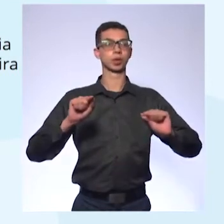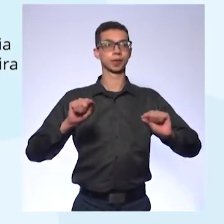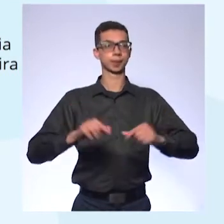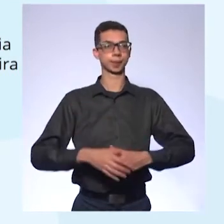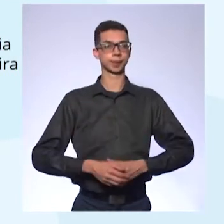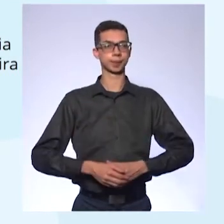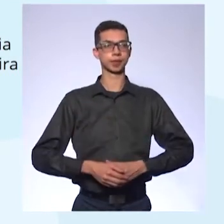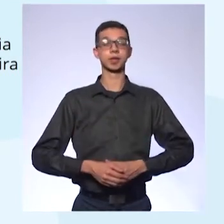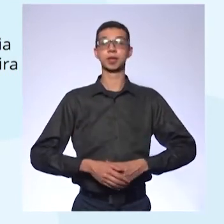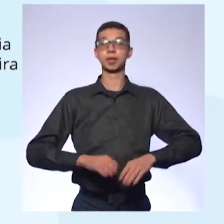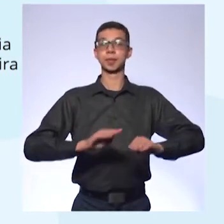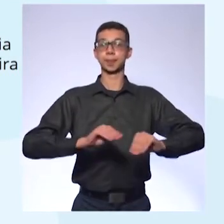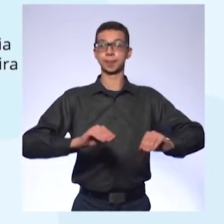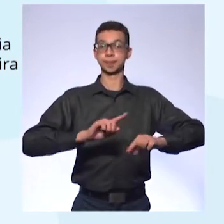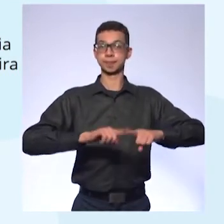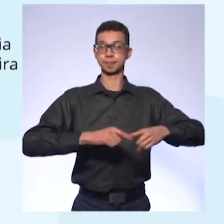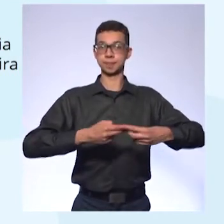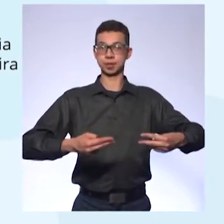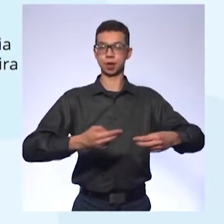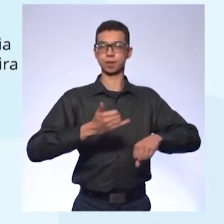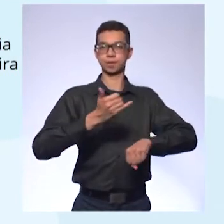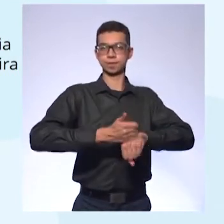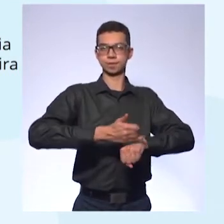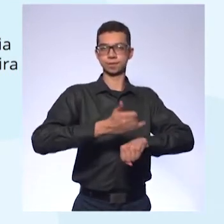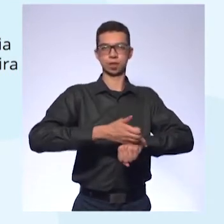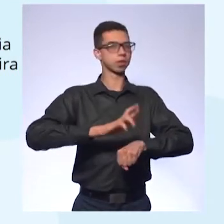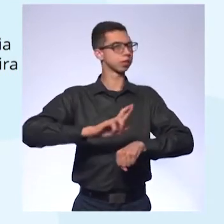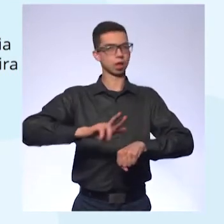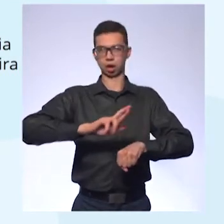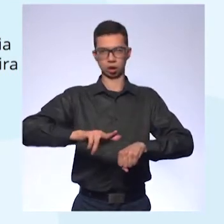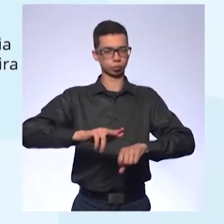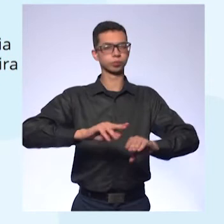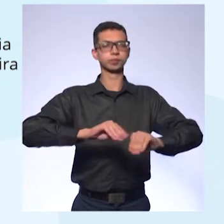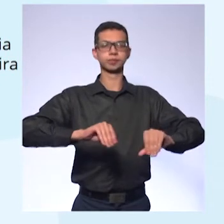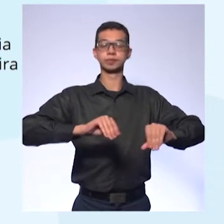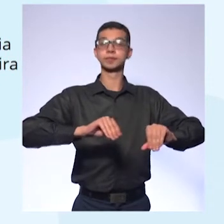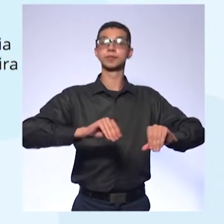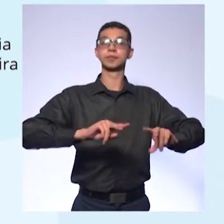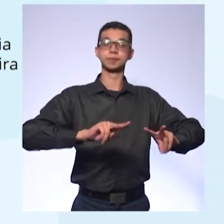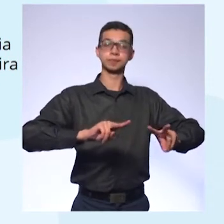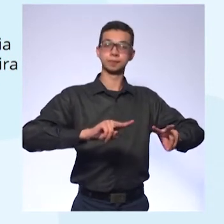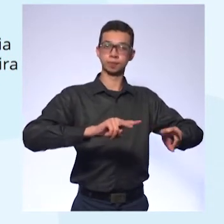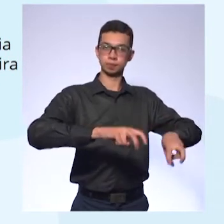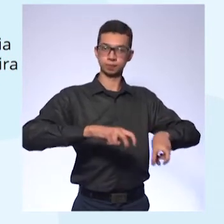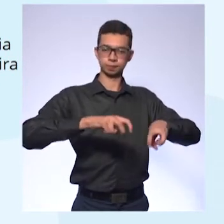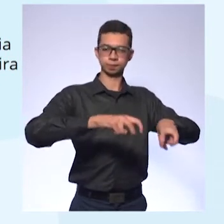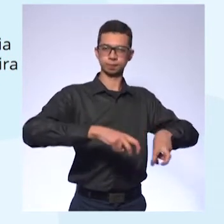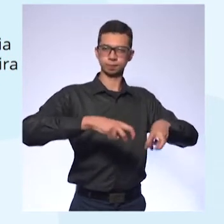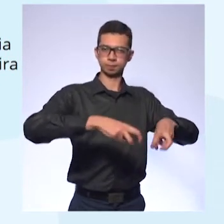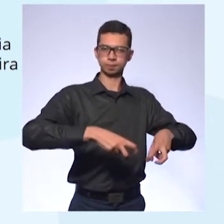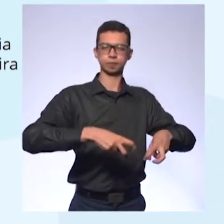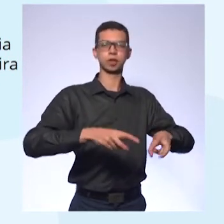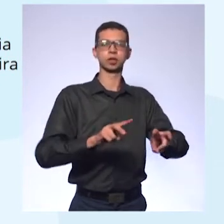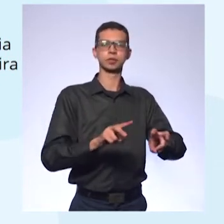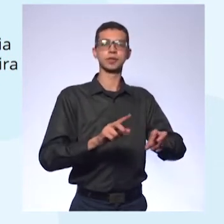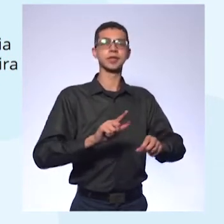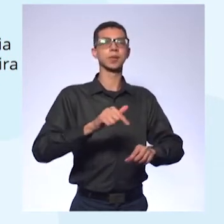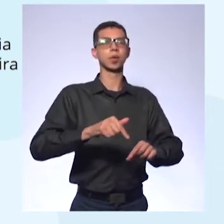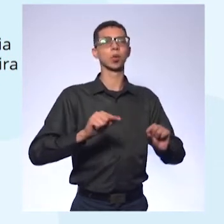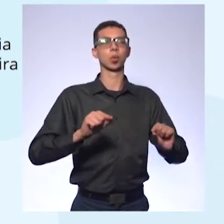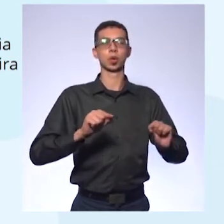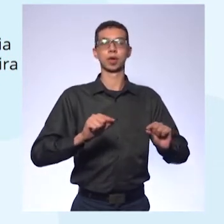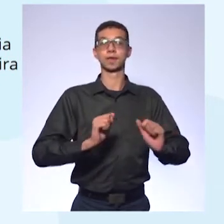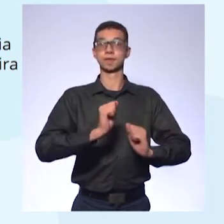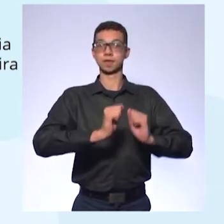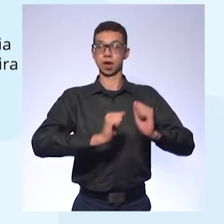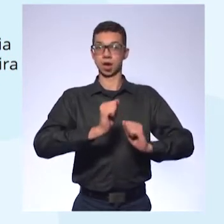de mineral não ferroso, né? Aí essa é a primeira etapa. A segunda etapa eu tenho a fabricação de vidros, né? Ou